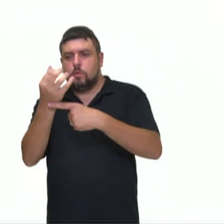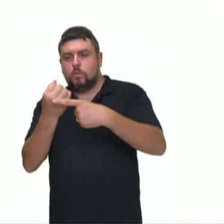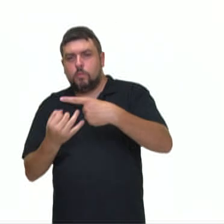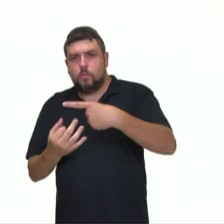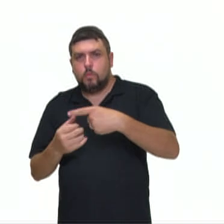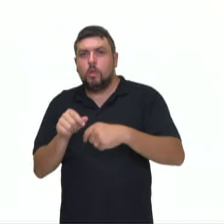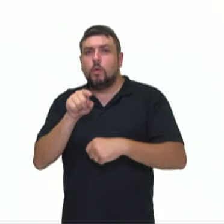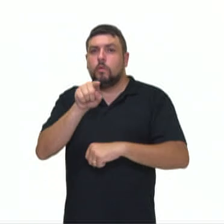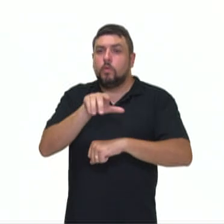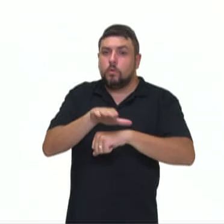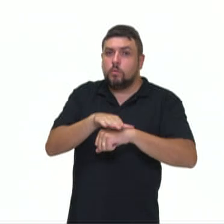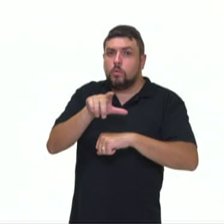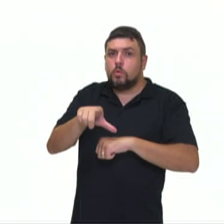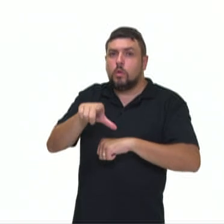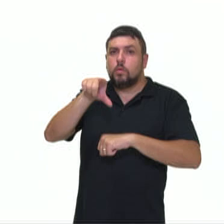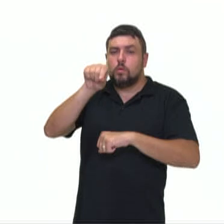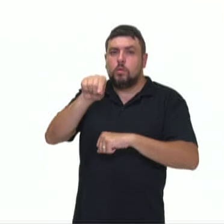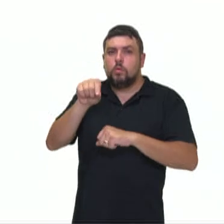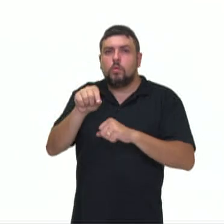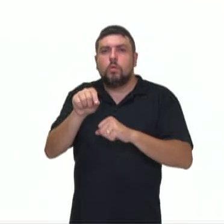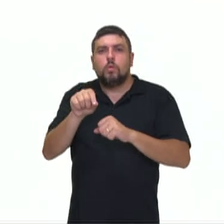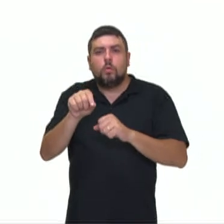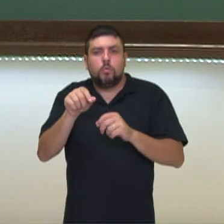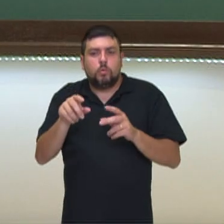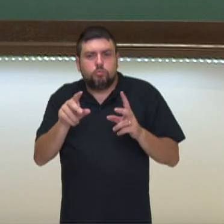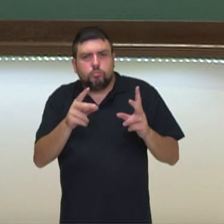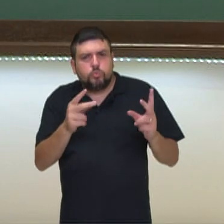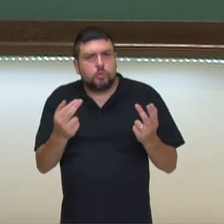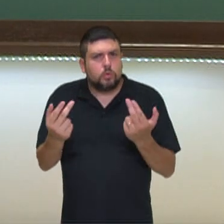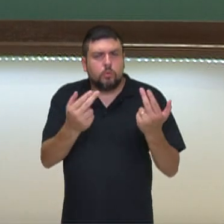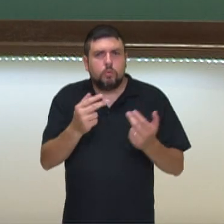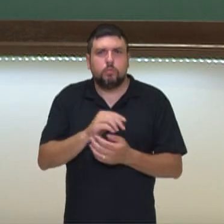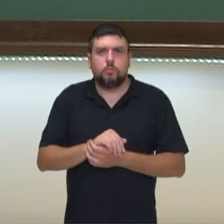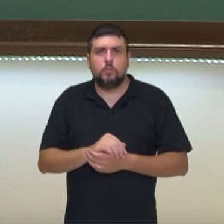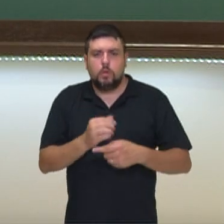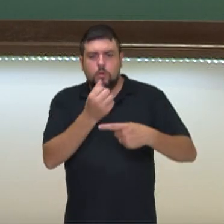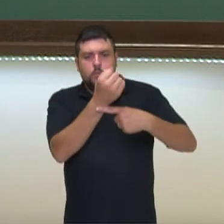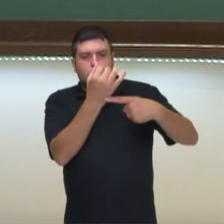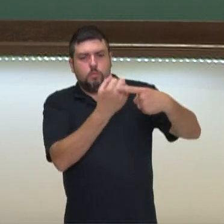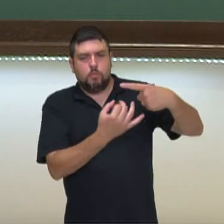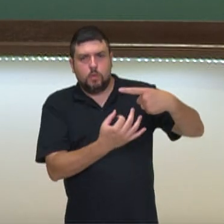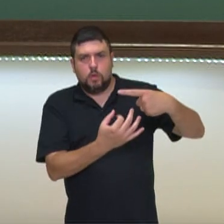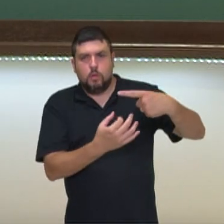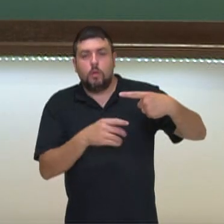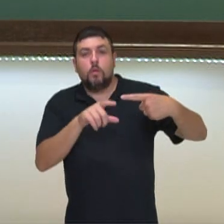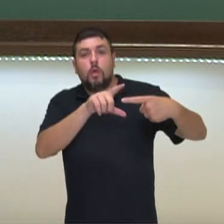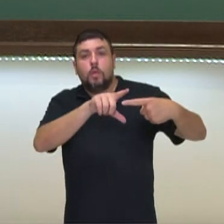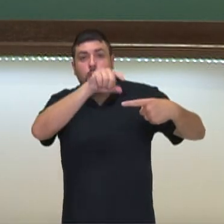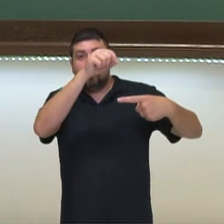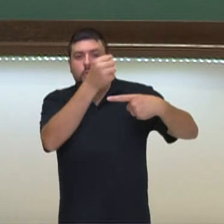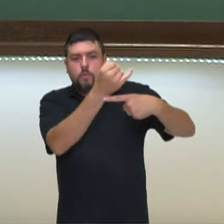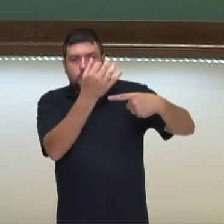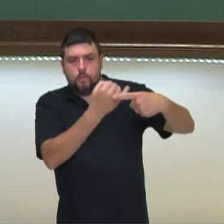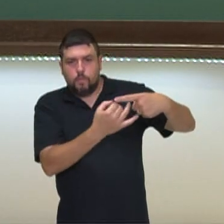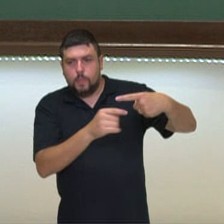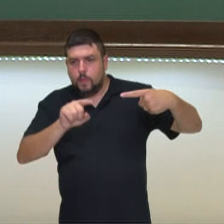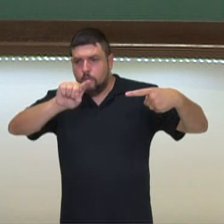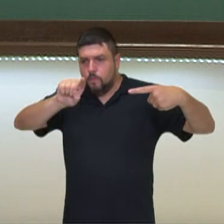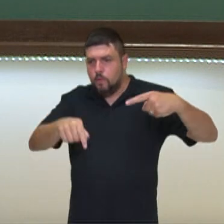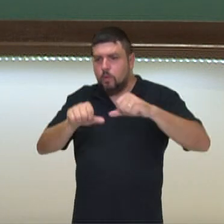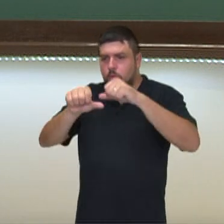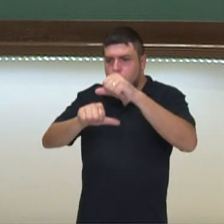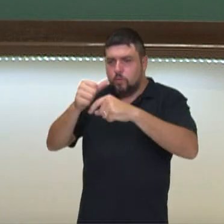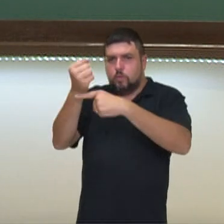e trabalhe com todos os números nessa notação. Ou seja, se você está com fração em decimal e você escolhe trabalhar como fração, transforma o decimal em